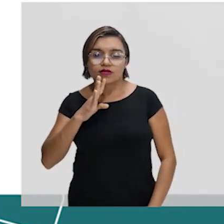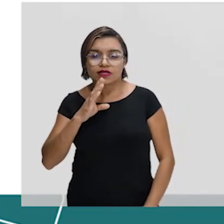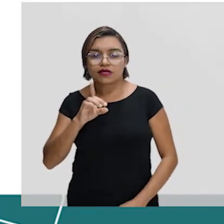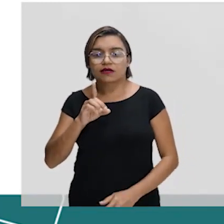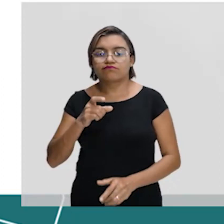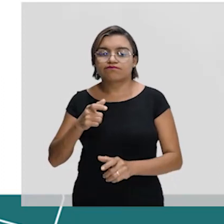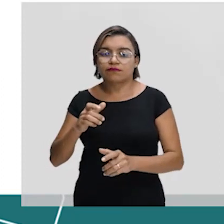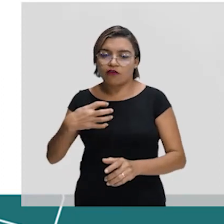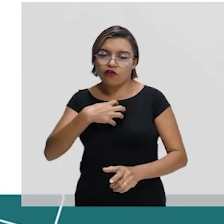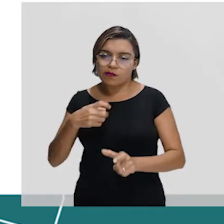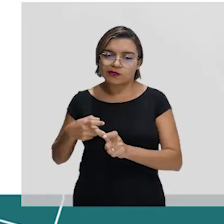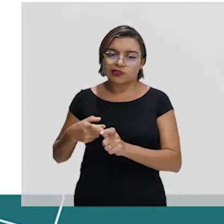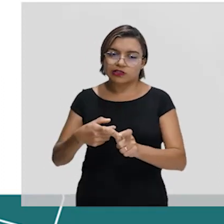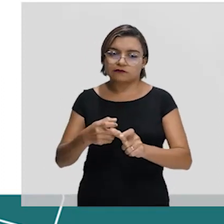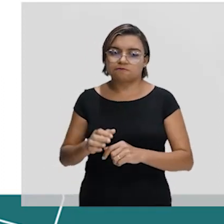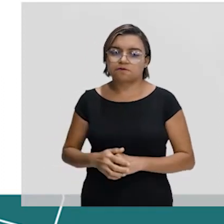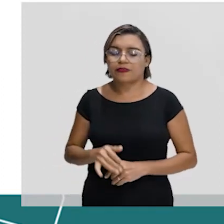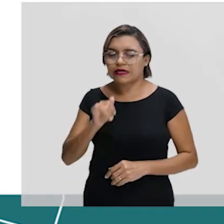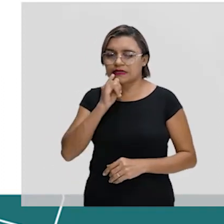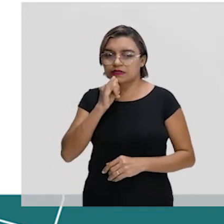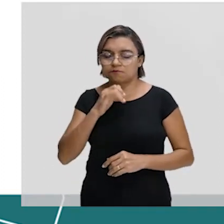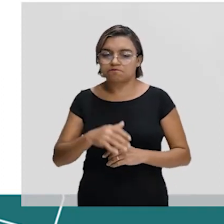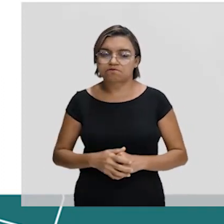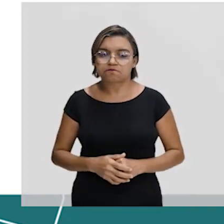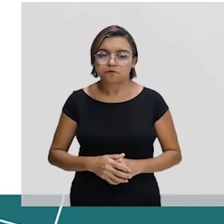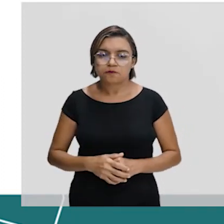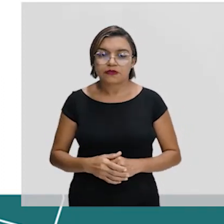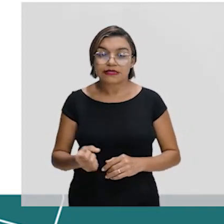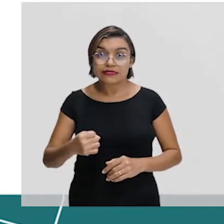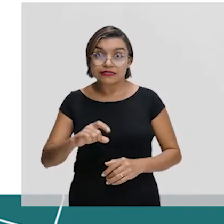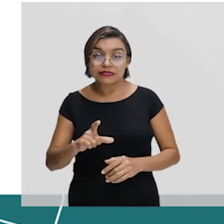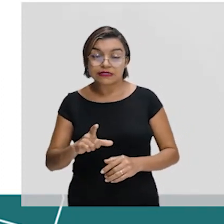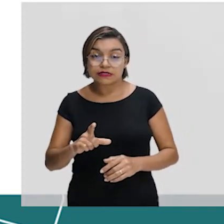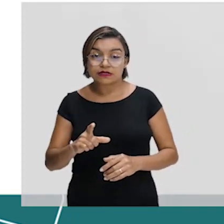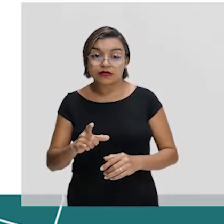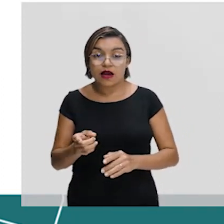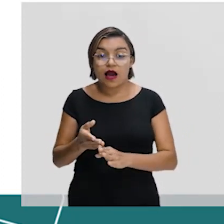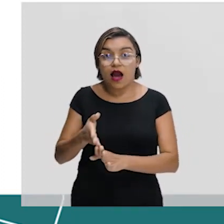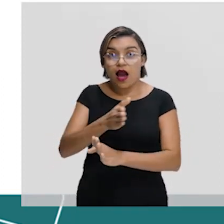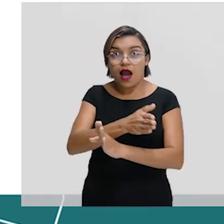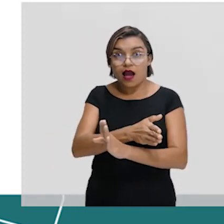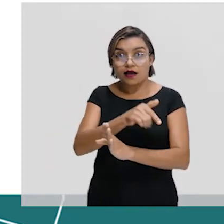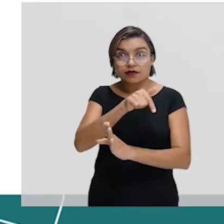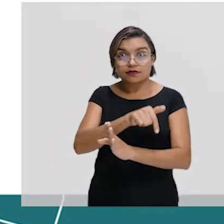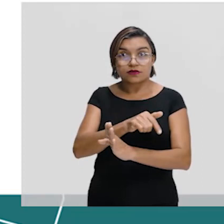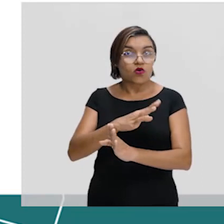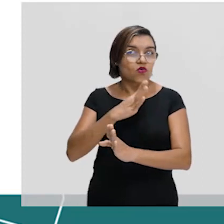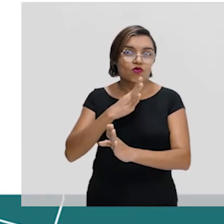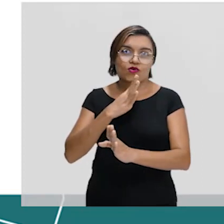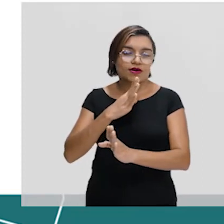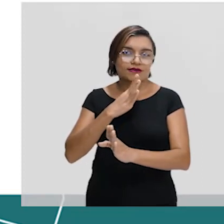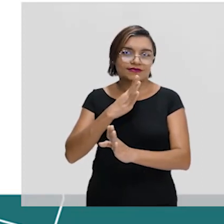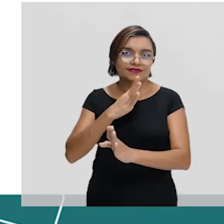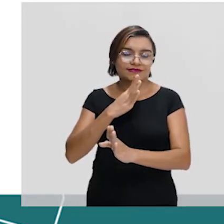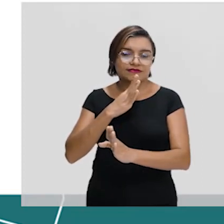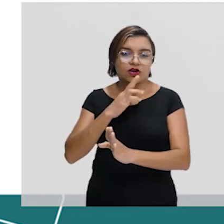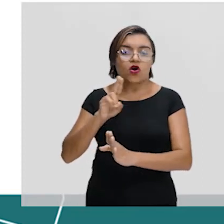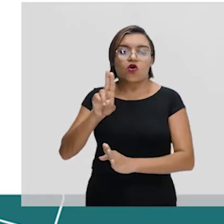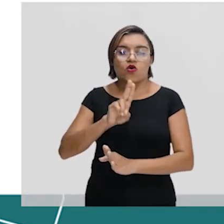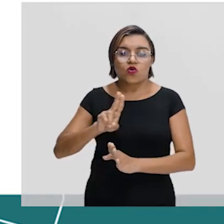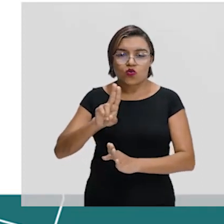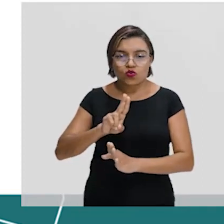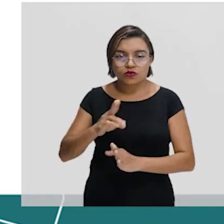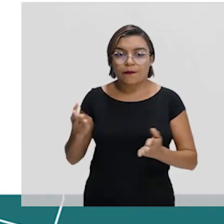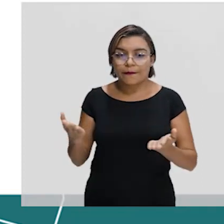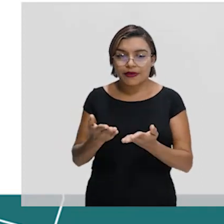dica. Se o antecedente é desconhecido, eu vou usar o quê? Presente do subjuntivo. Se ele